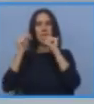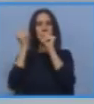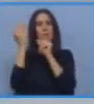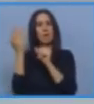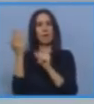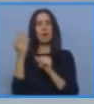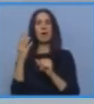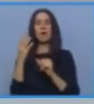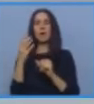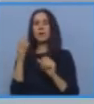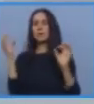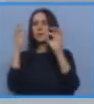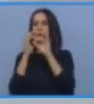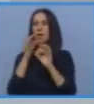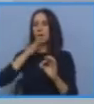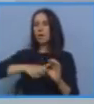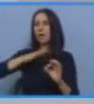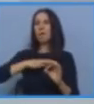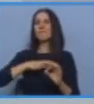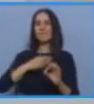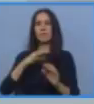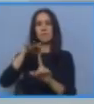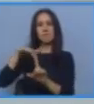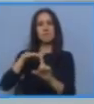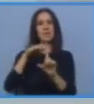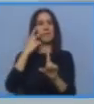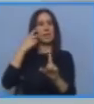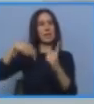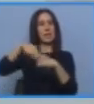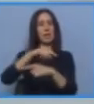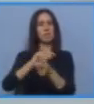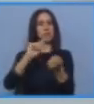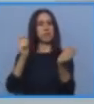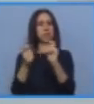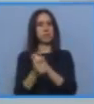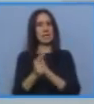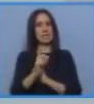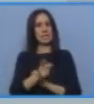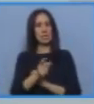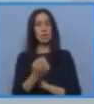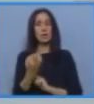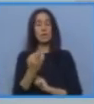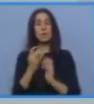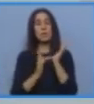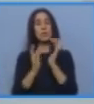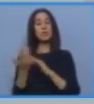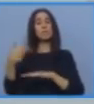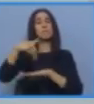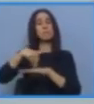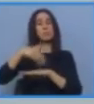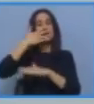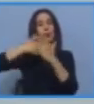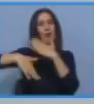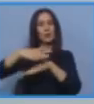aquela revolução que acontece na vida dos discípulos, não é? E é a razão de ser da vinda de Jesus ao meio de